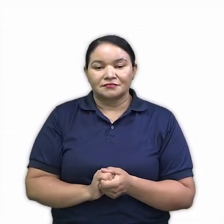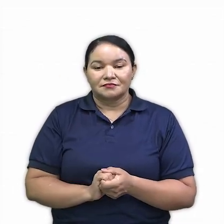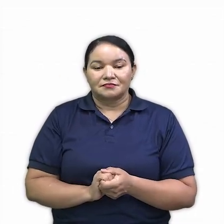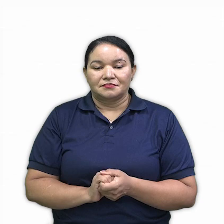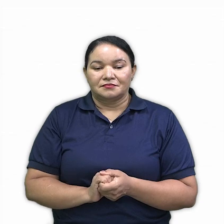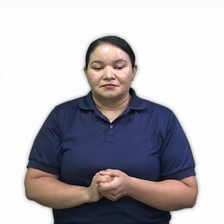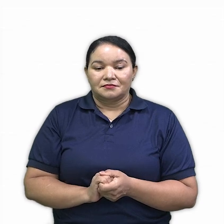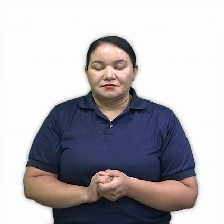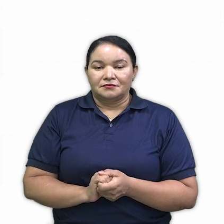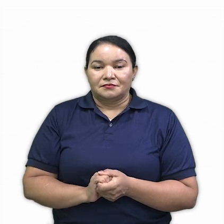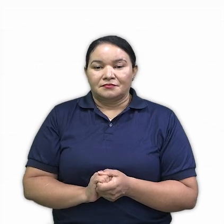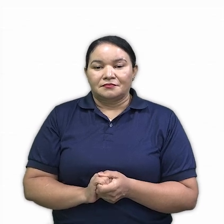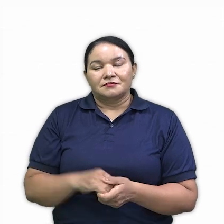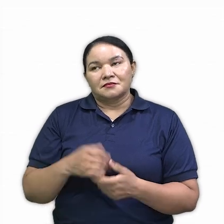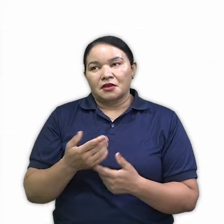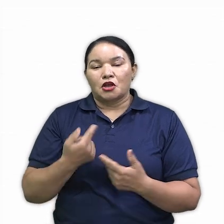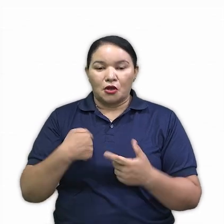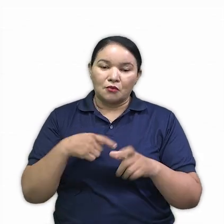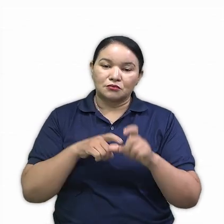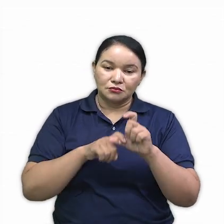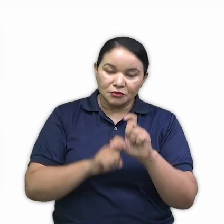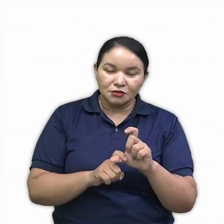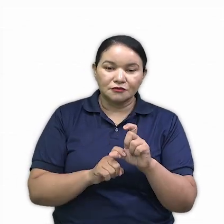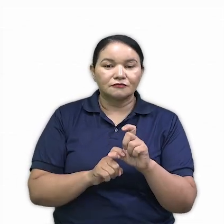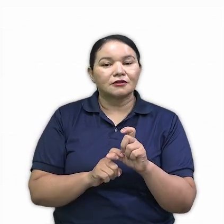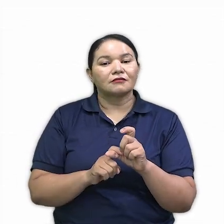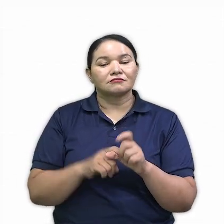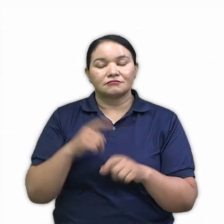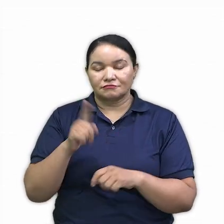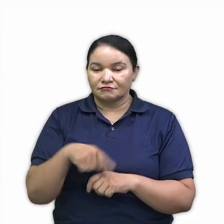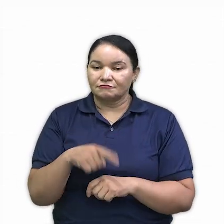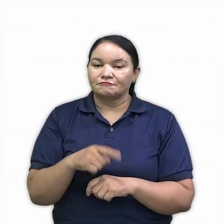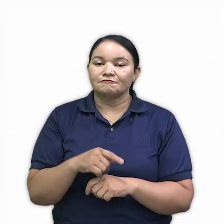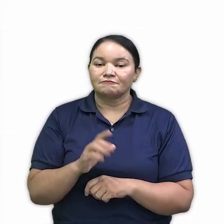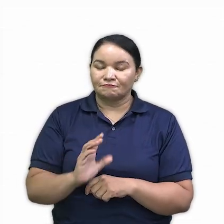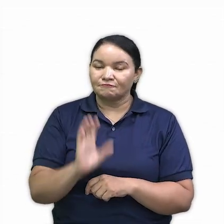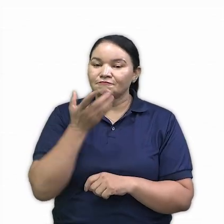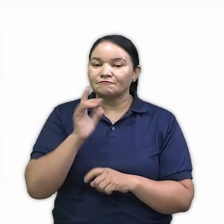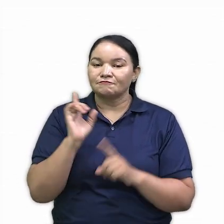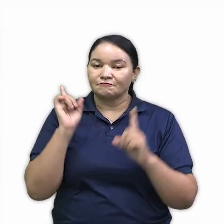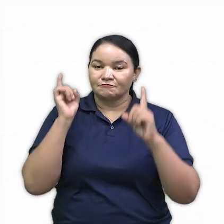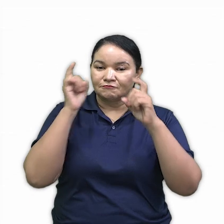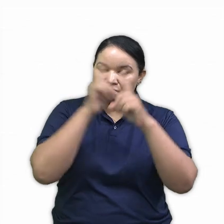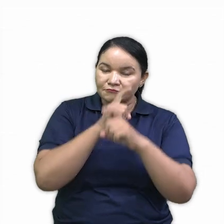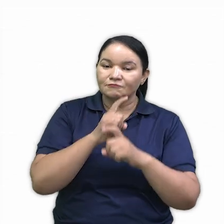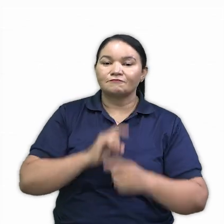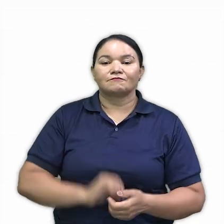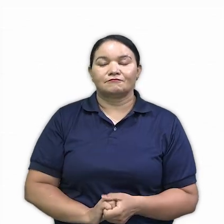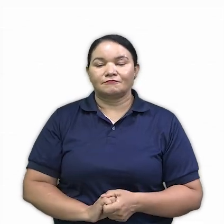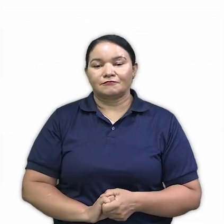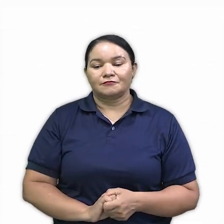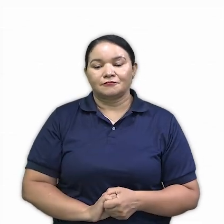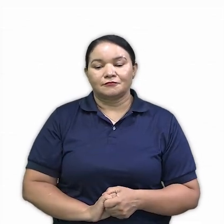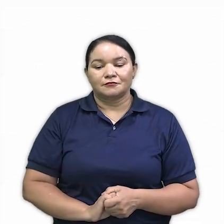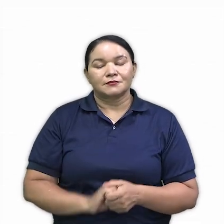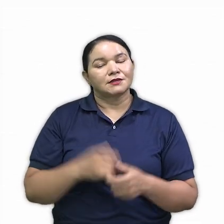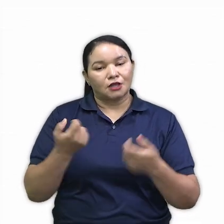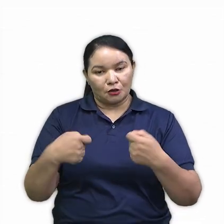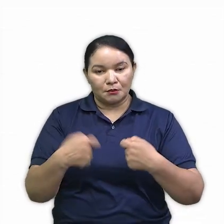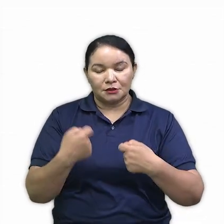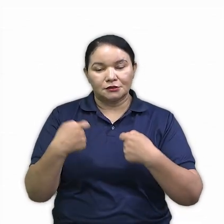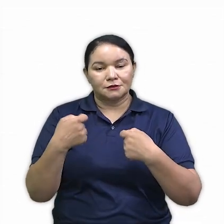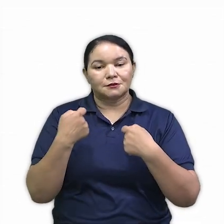mim. Estou endividado, a situação está difícil. Mas não, muitas vezes nós falamos, a coisa está preta, né?